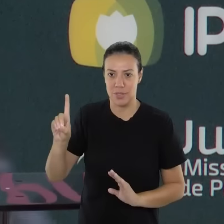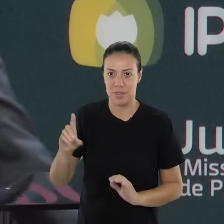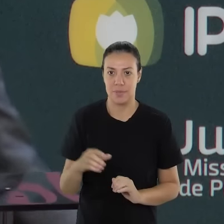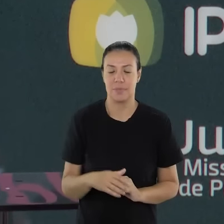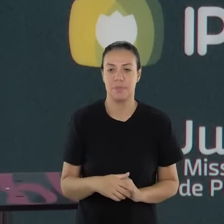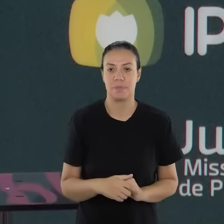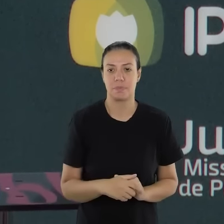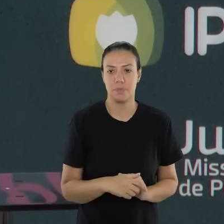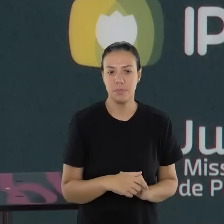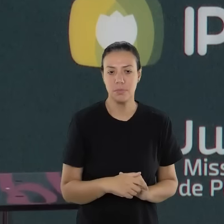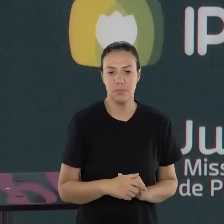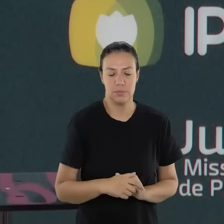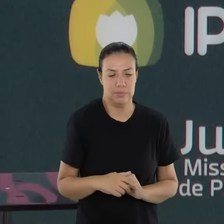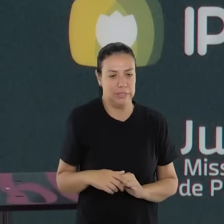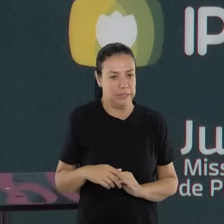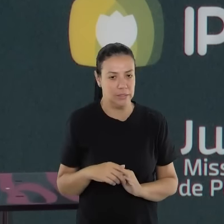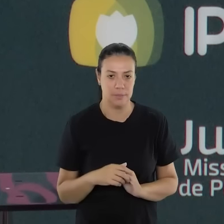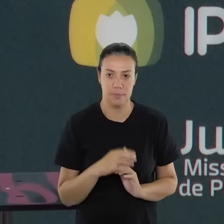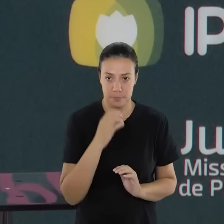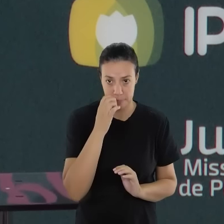O povo de Deus,